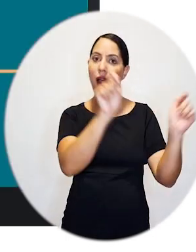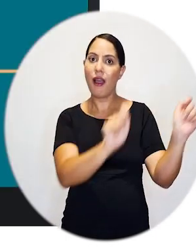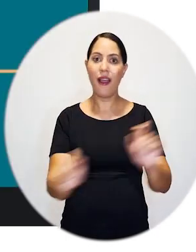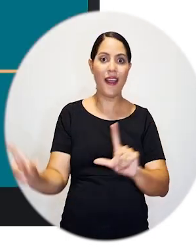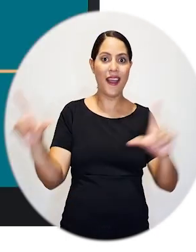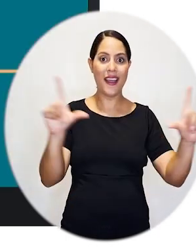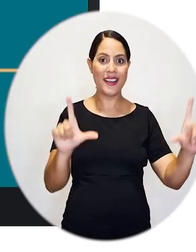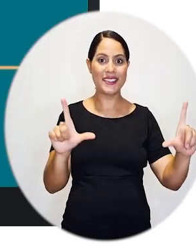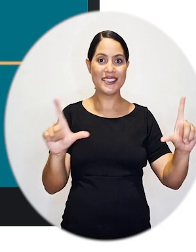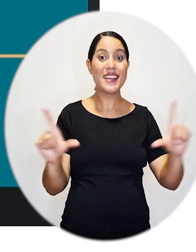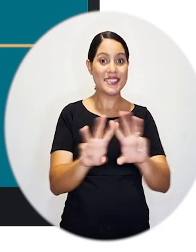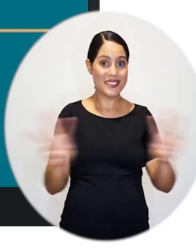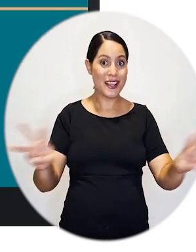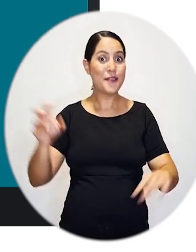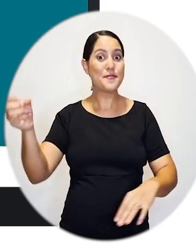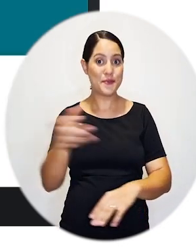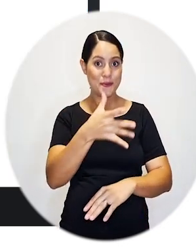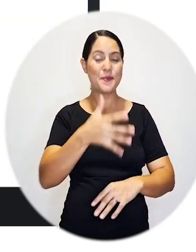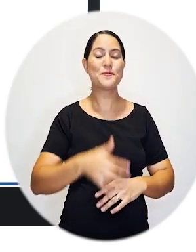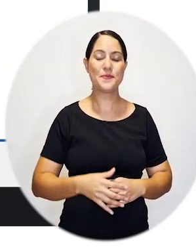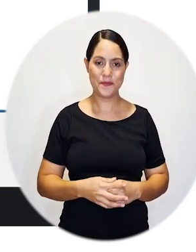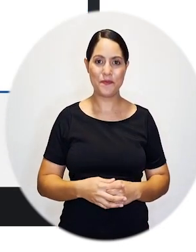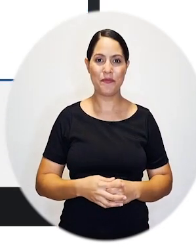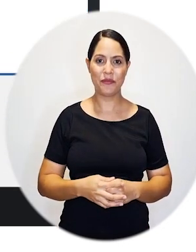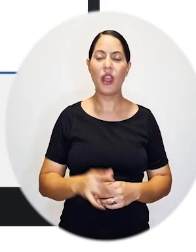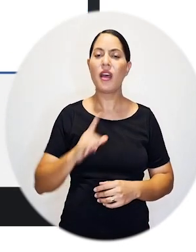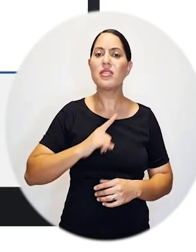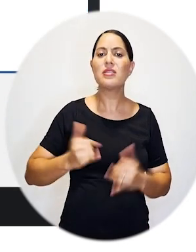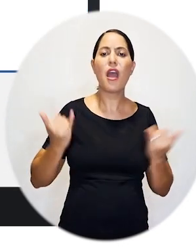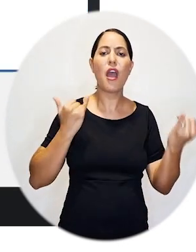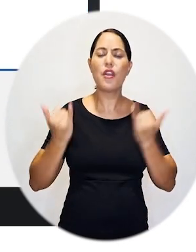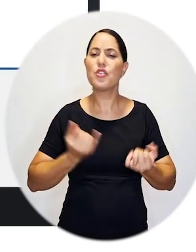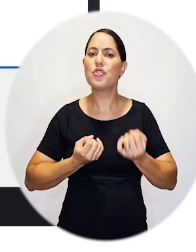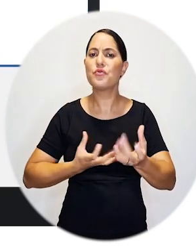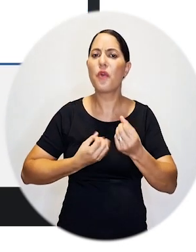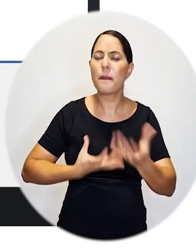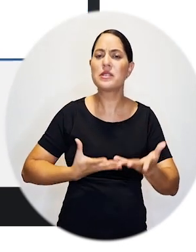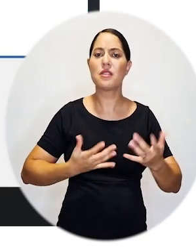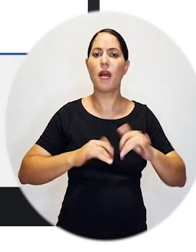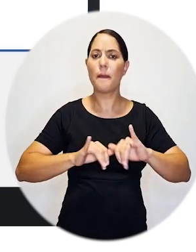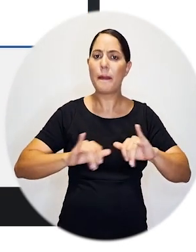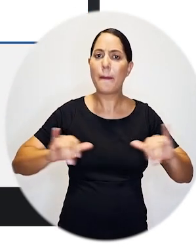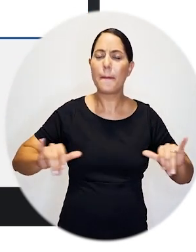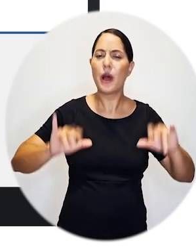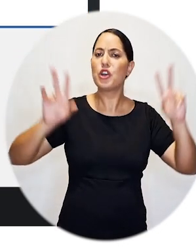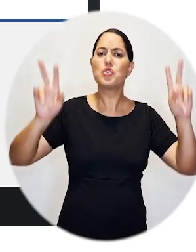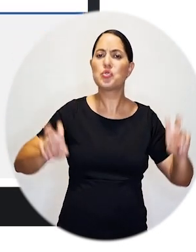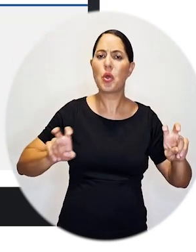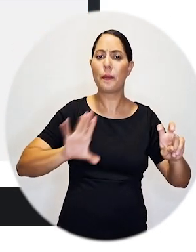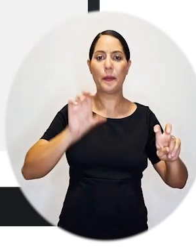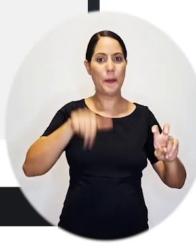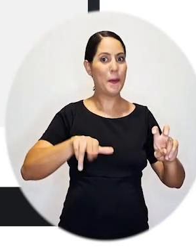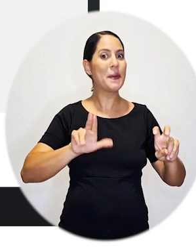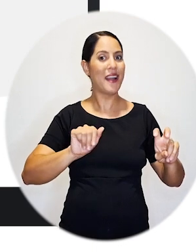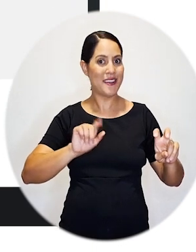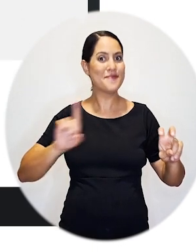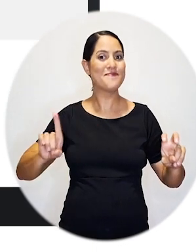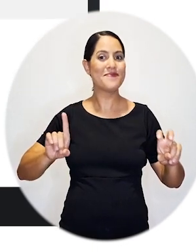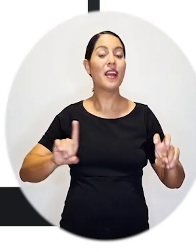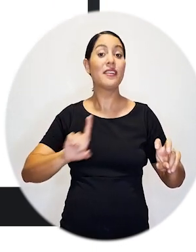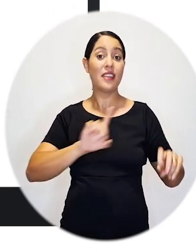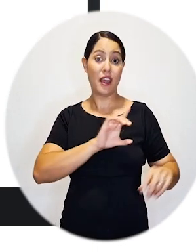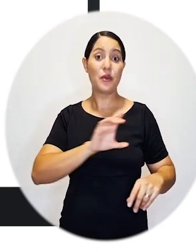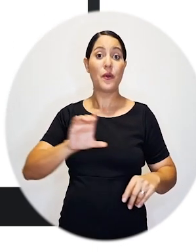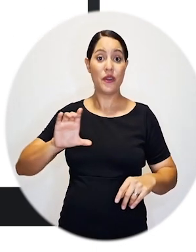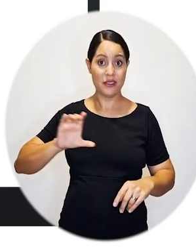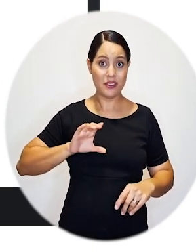fica no canto superior da tela, para se conectar ao novo site. Você vai encontrar notícias, informações, tudo sobre o que é e o que